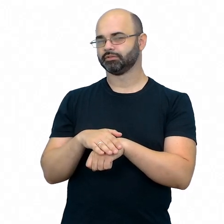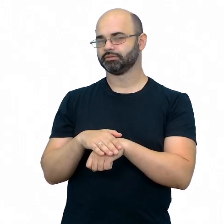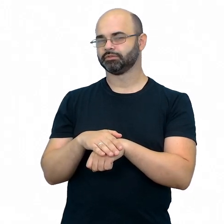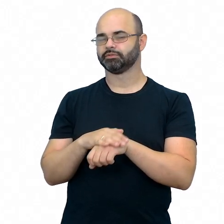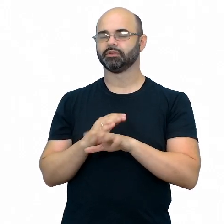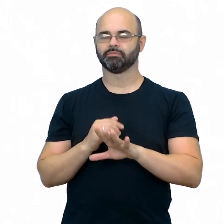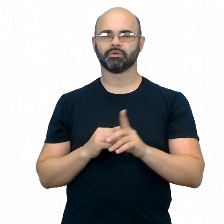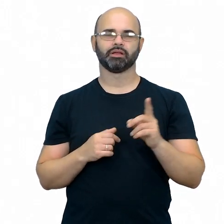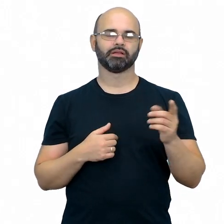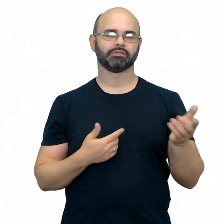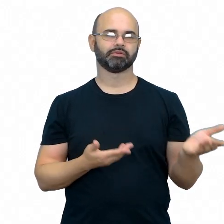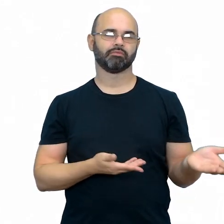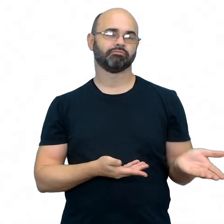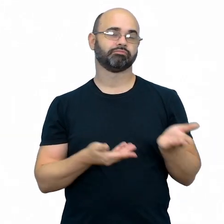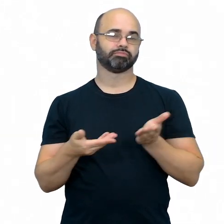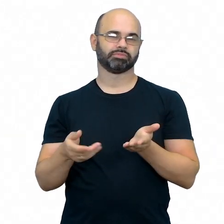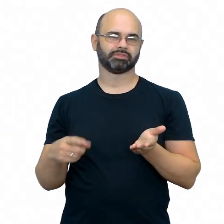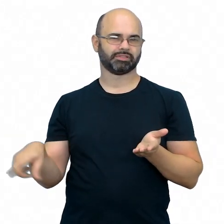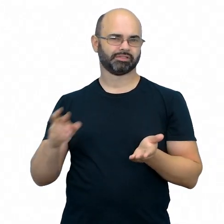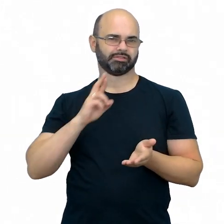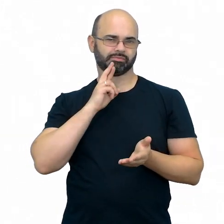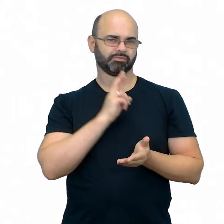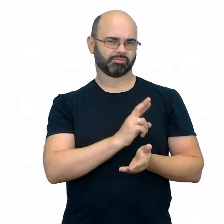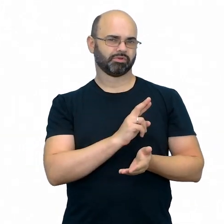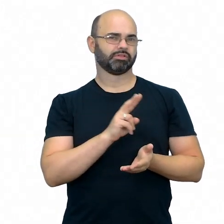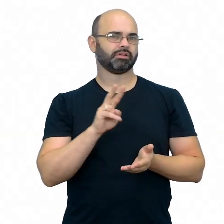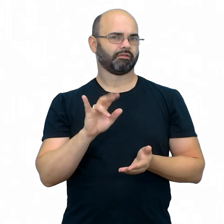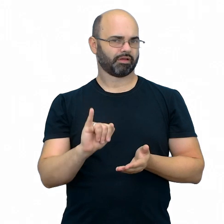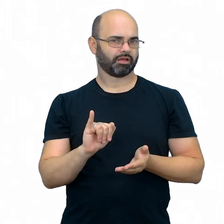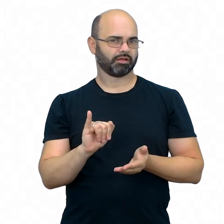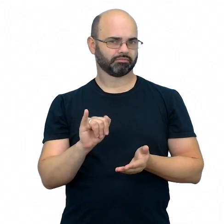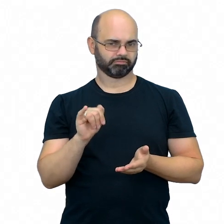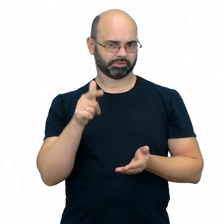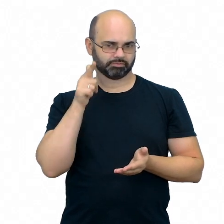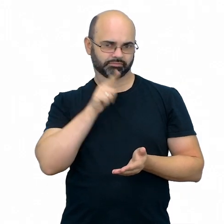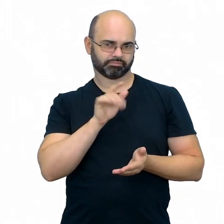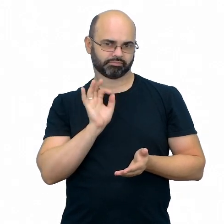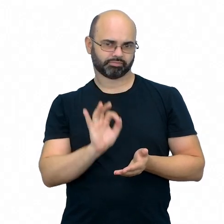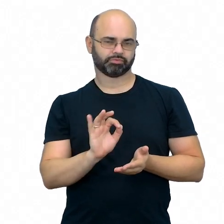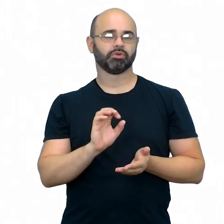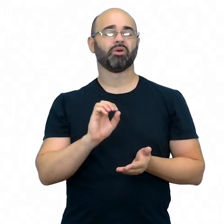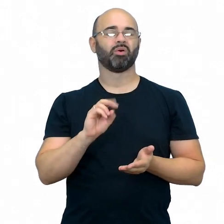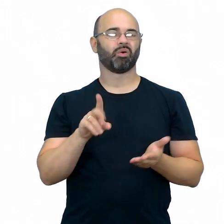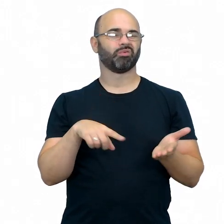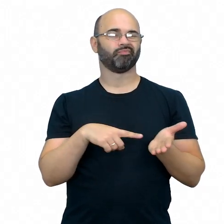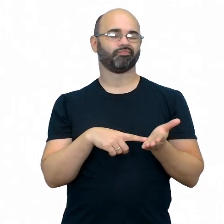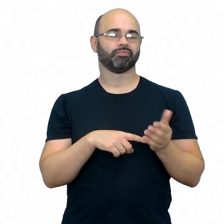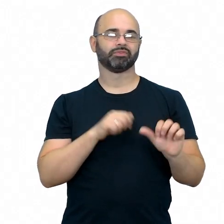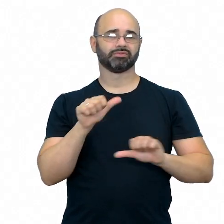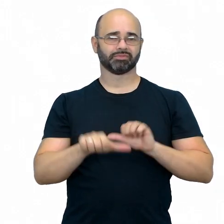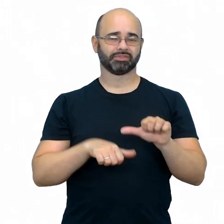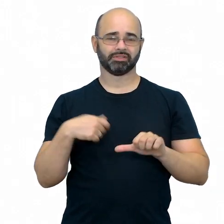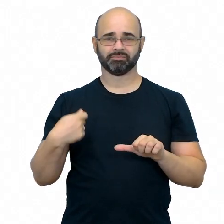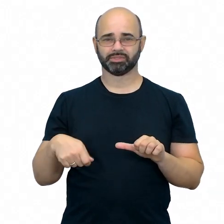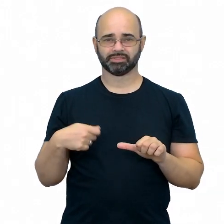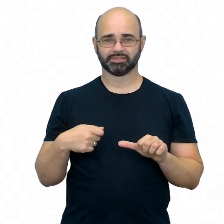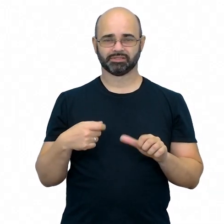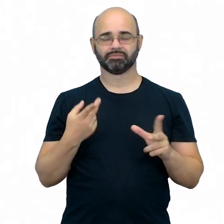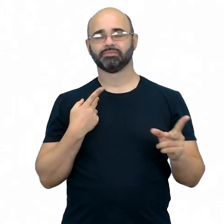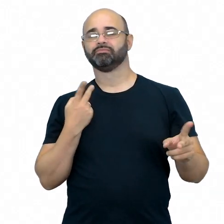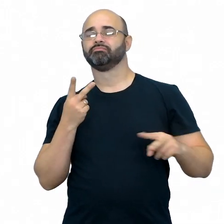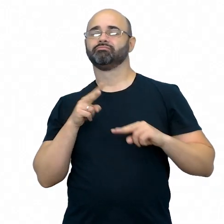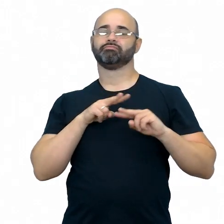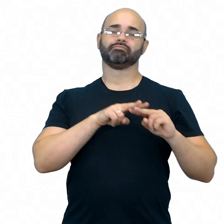uma resposta, será que nós precisamos alterar alguma coisa, né, é fazer essa retomada para seguirmos para o